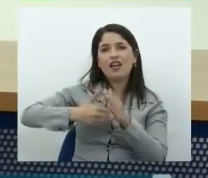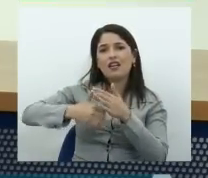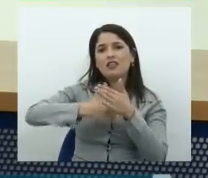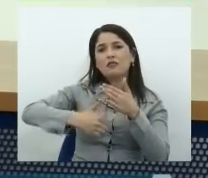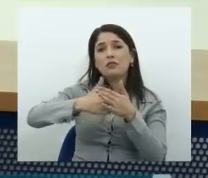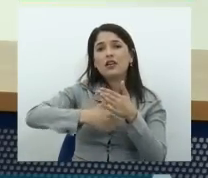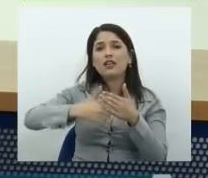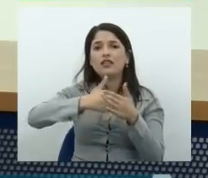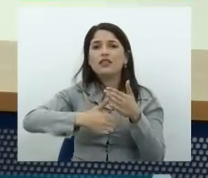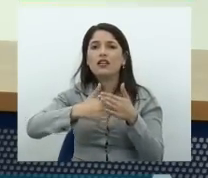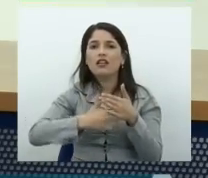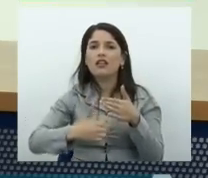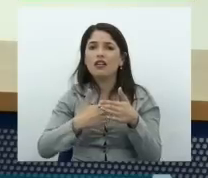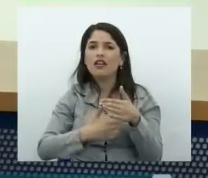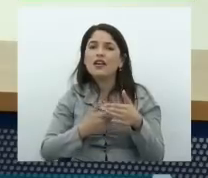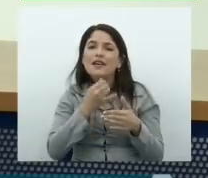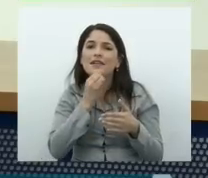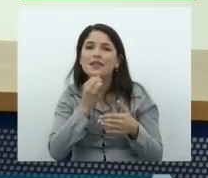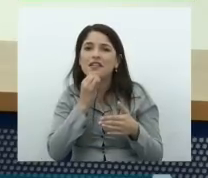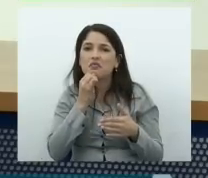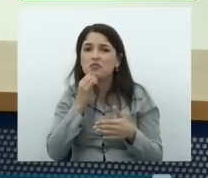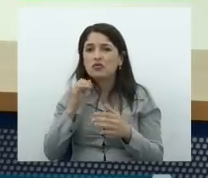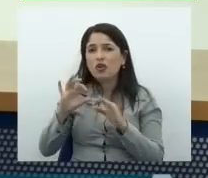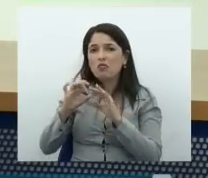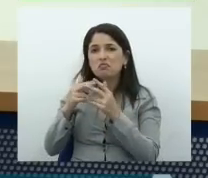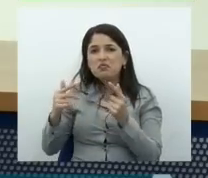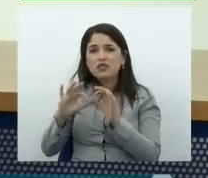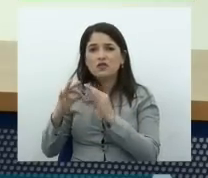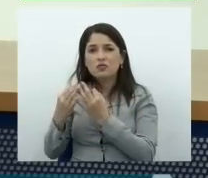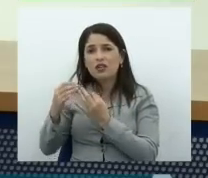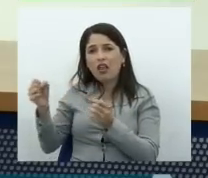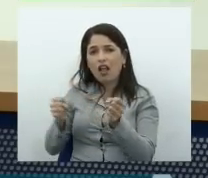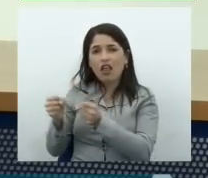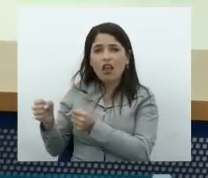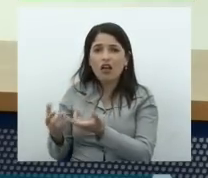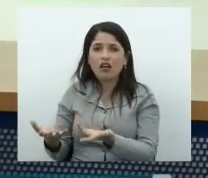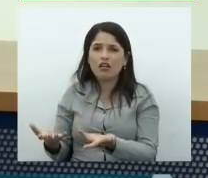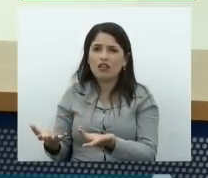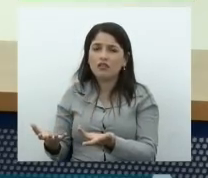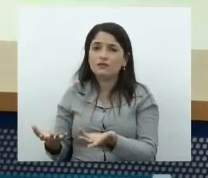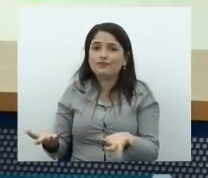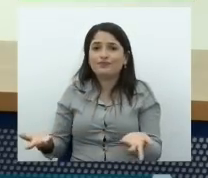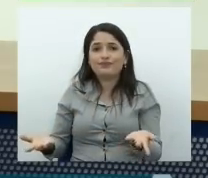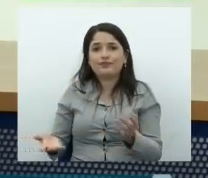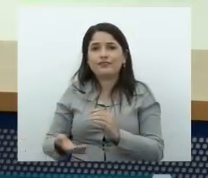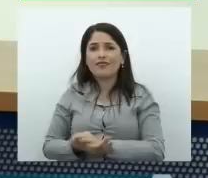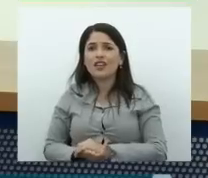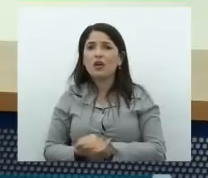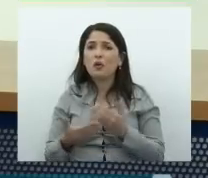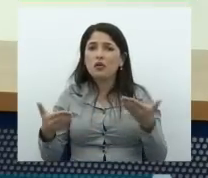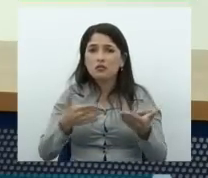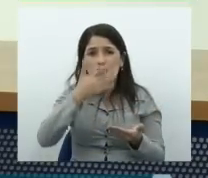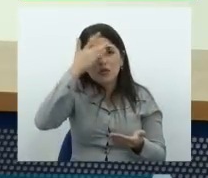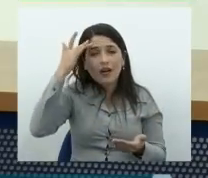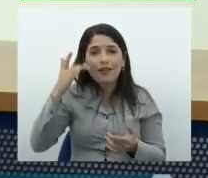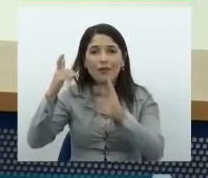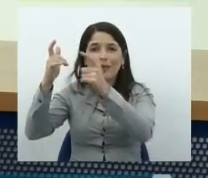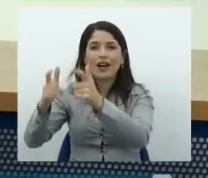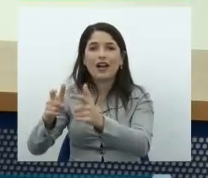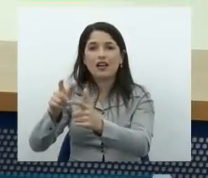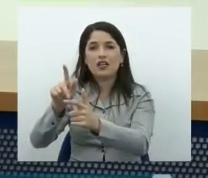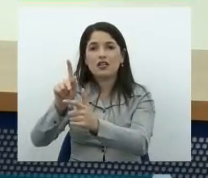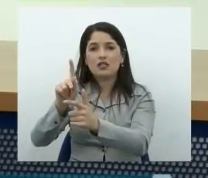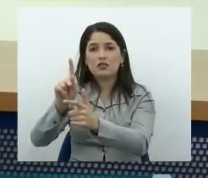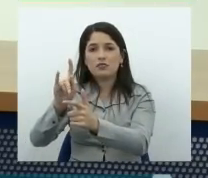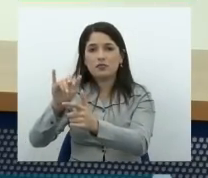está uma calamidade pública. Hoje, um munícipe, ele tem que sair lá do Pimentas, ele tem que fazer baldeação para chegar no centro de